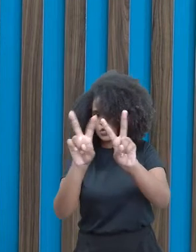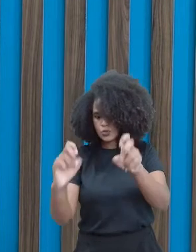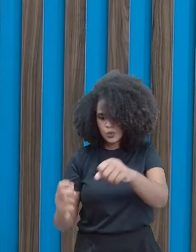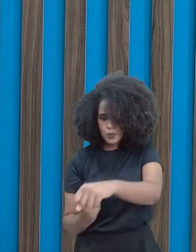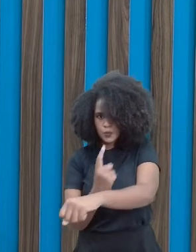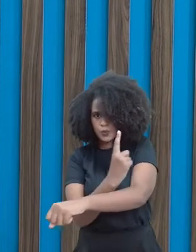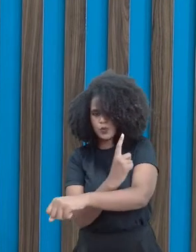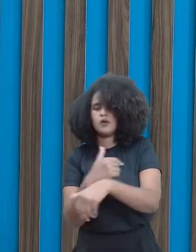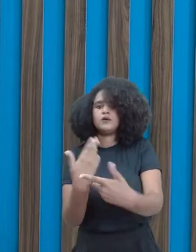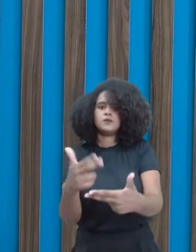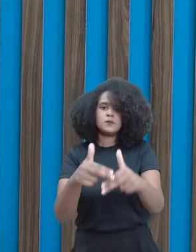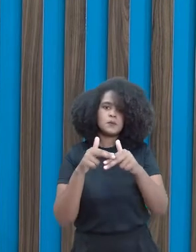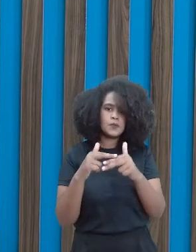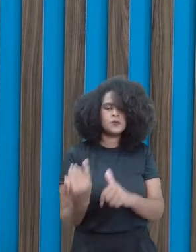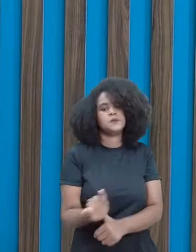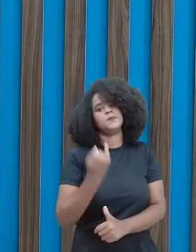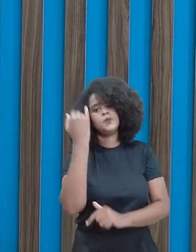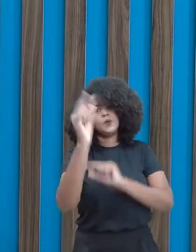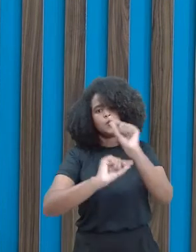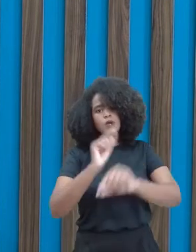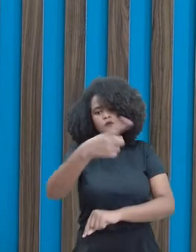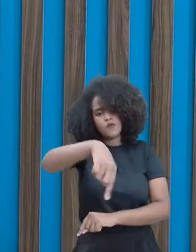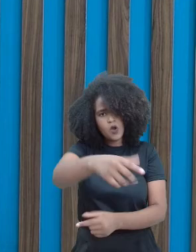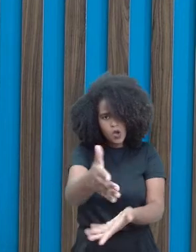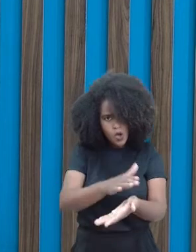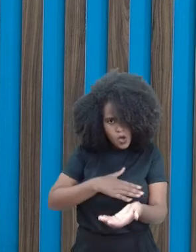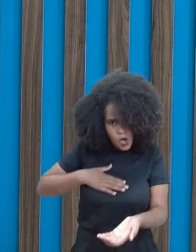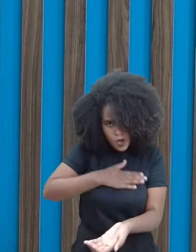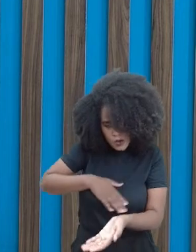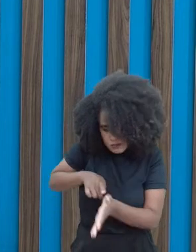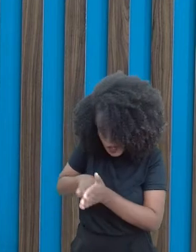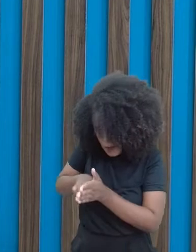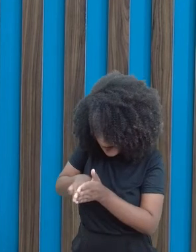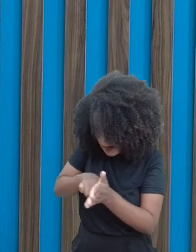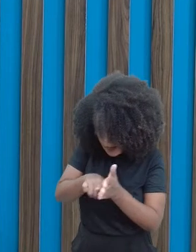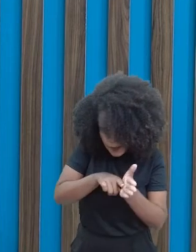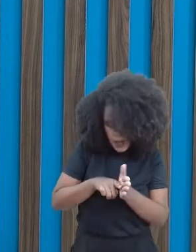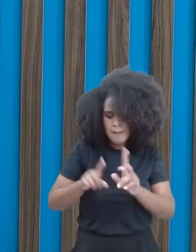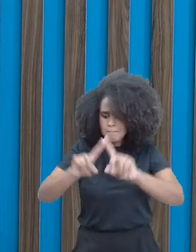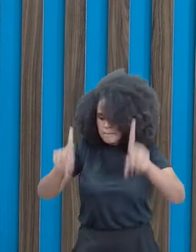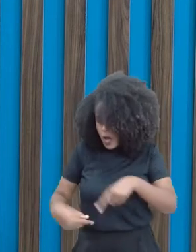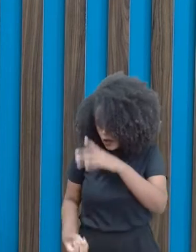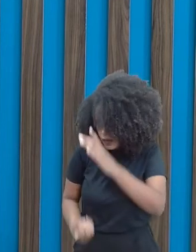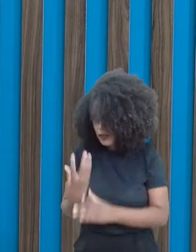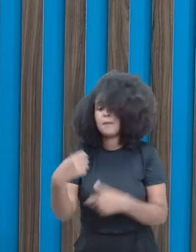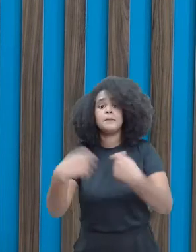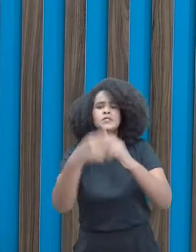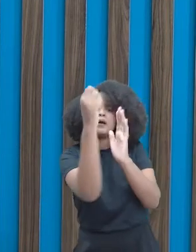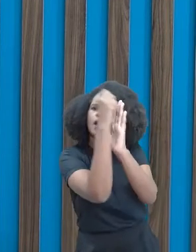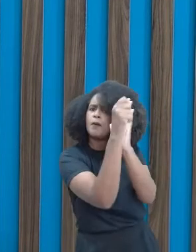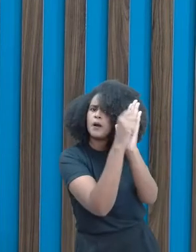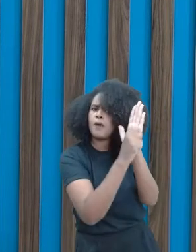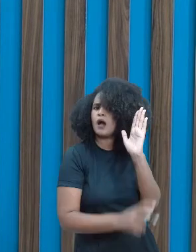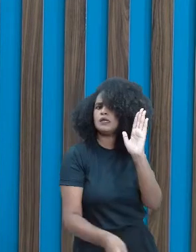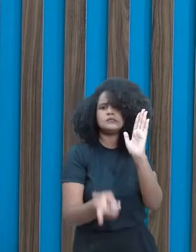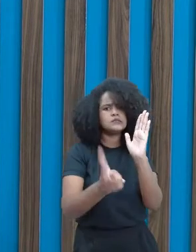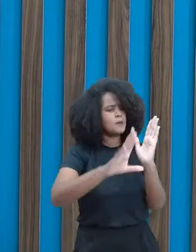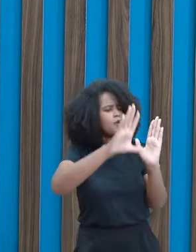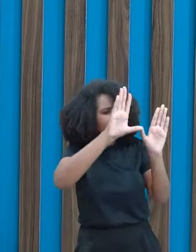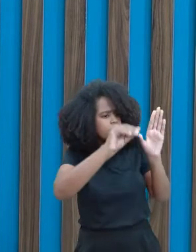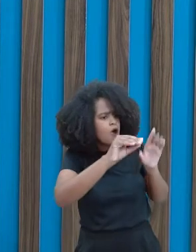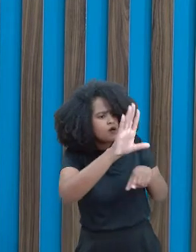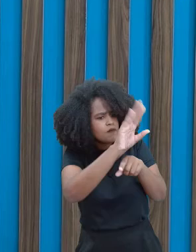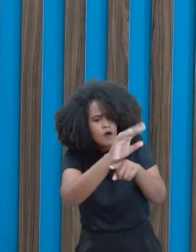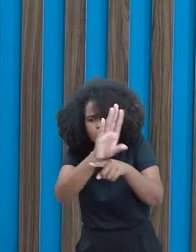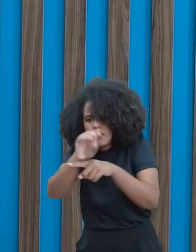das espécies. Então, é muito importante vocês que gostam de pesquisar, que gostam de fazer projetos, sempre anotar, sempre tirar foto. Hoje que nós